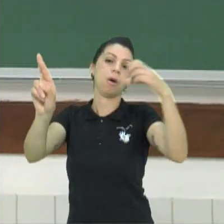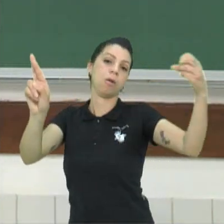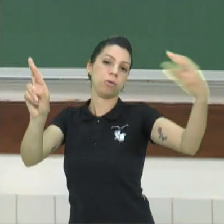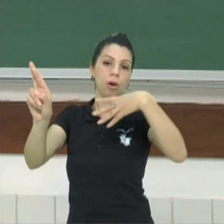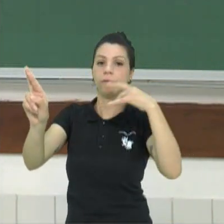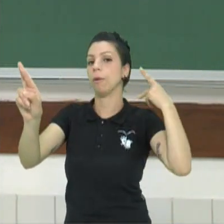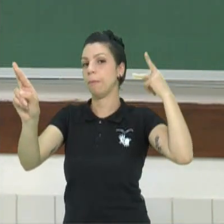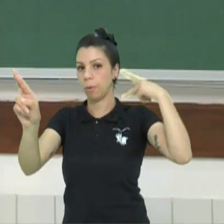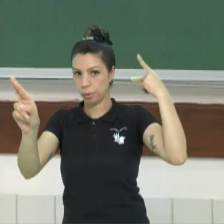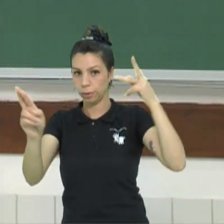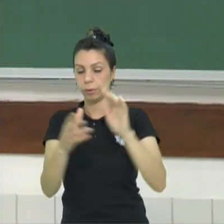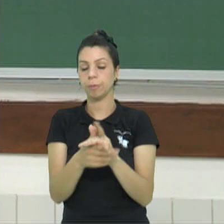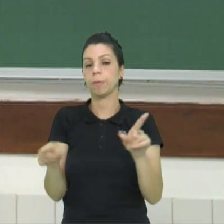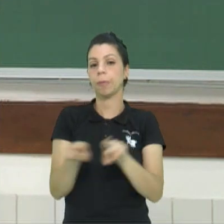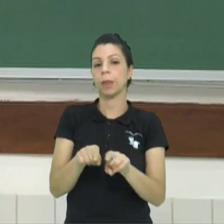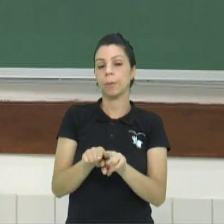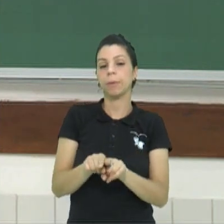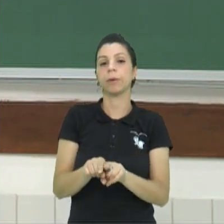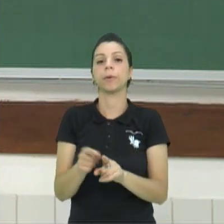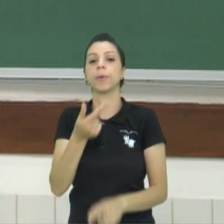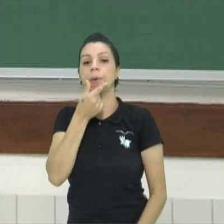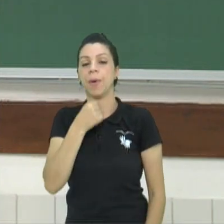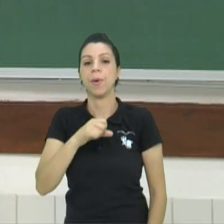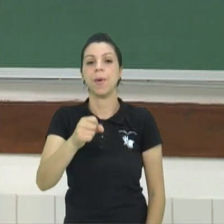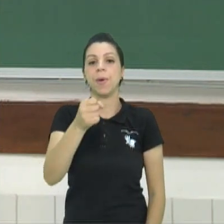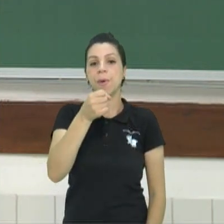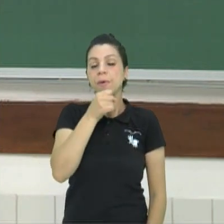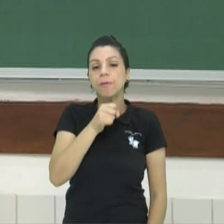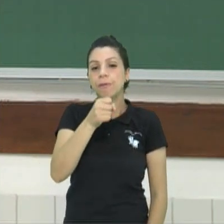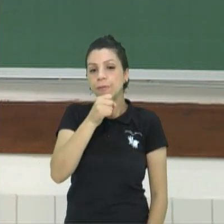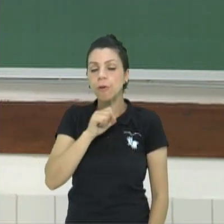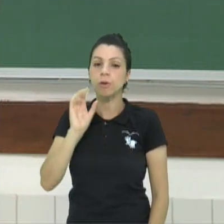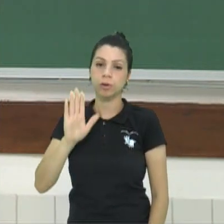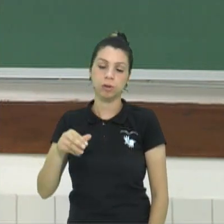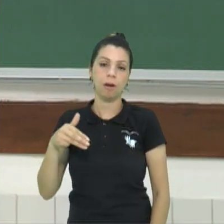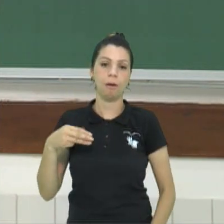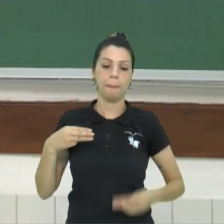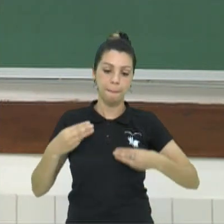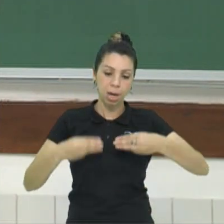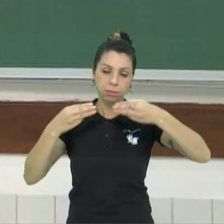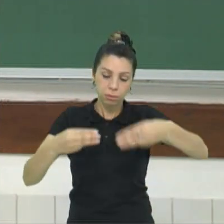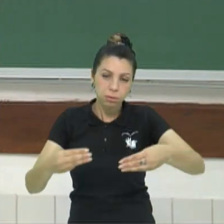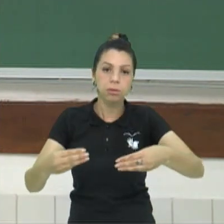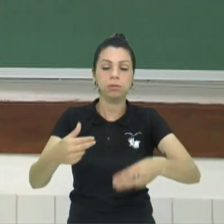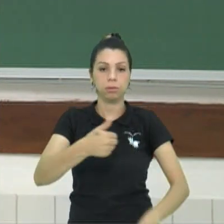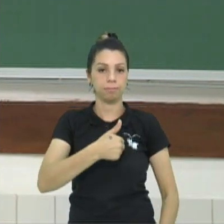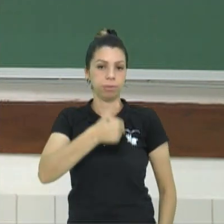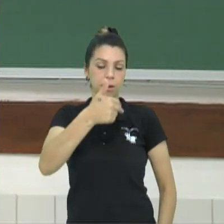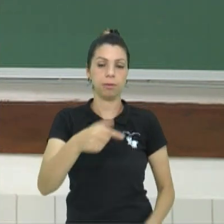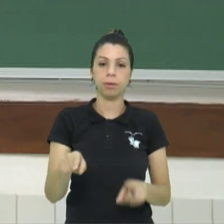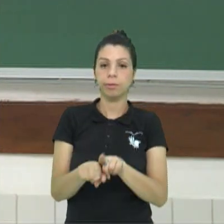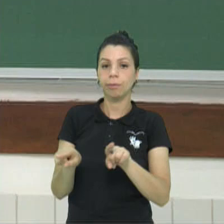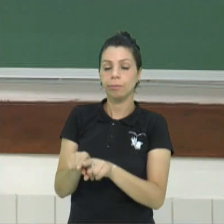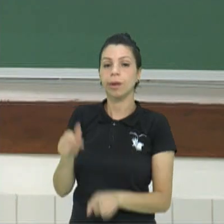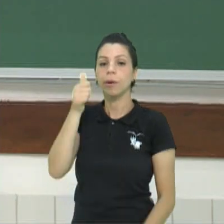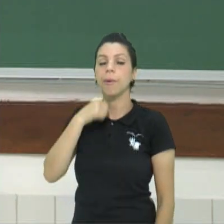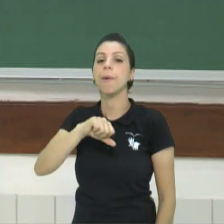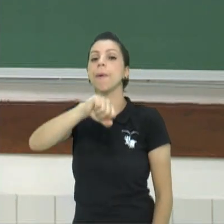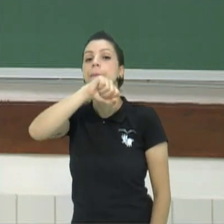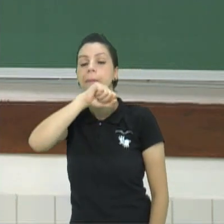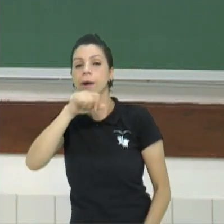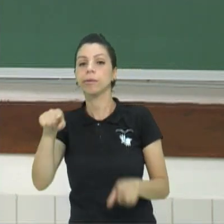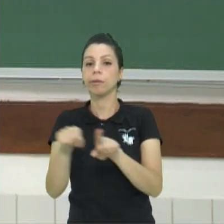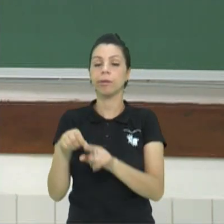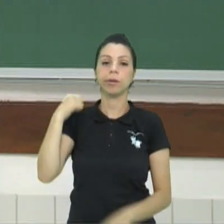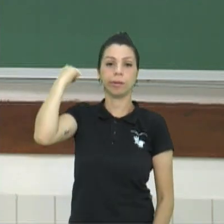já havia sido ministro do trabalho do Getúlio Vargas e o pai dele tinha sido